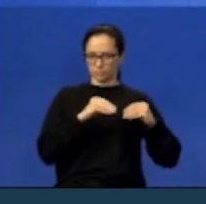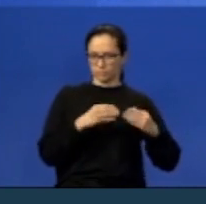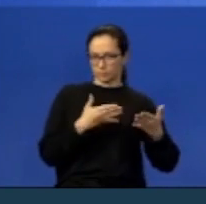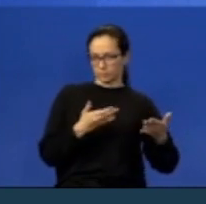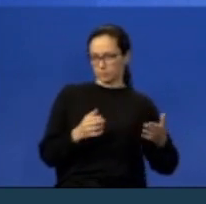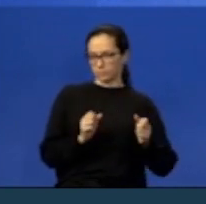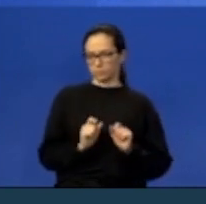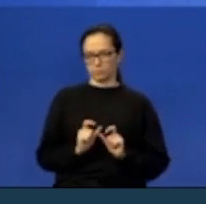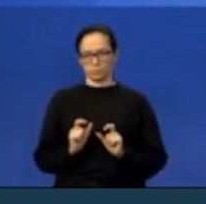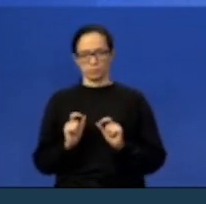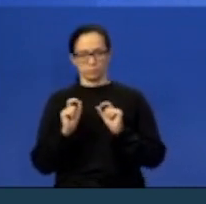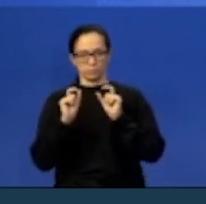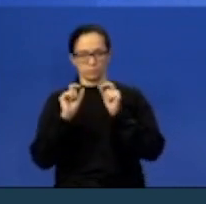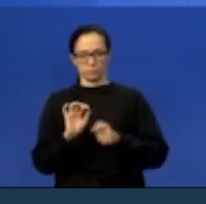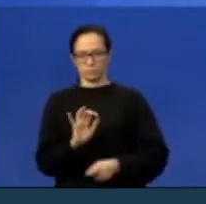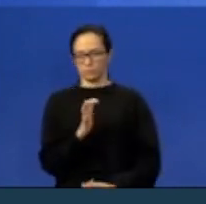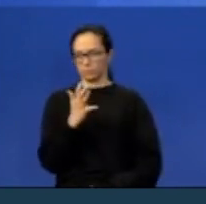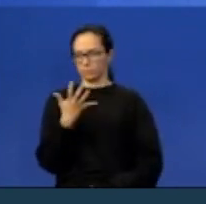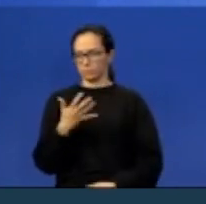exemplo, inflamações,